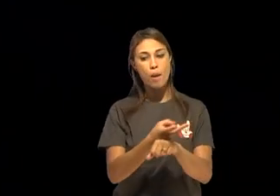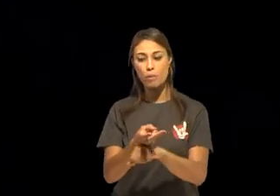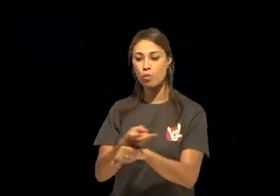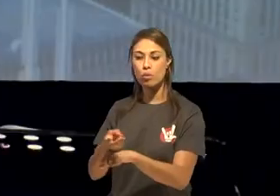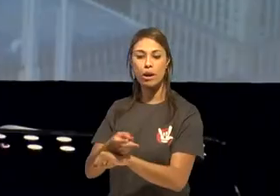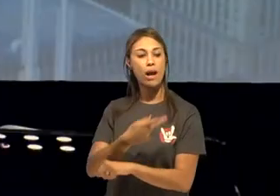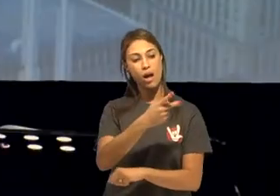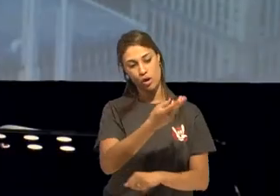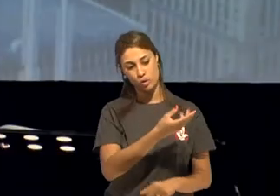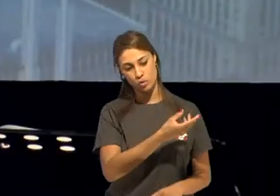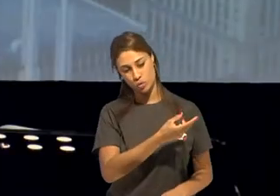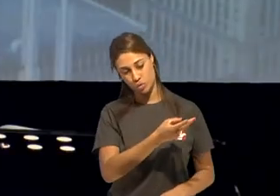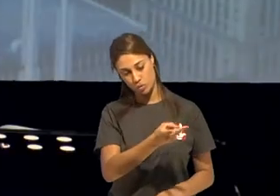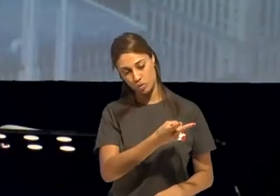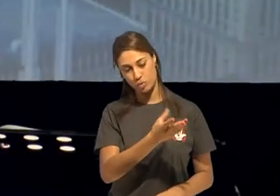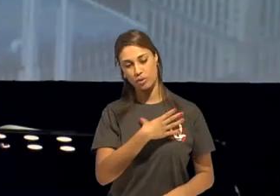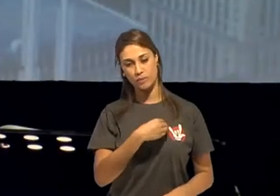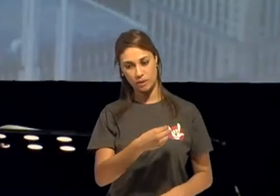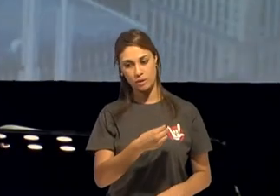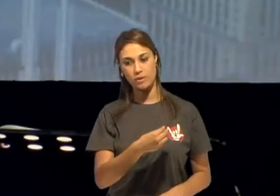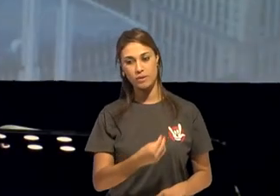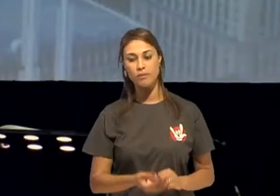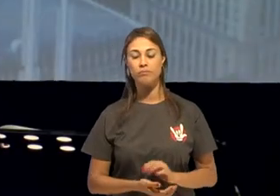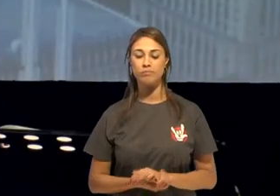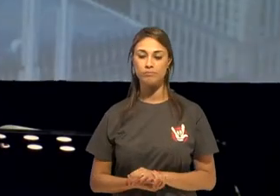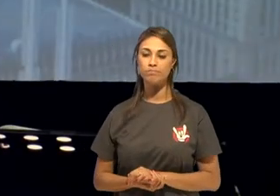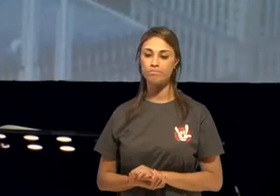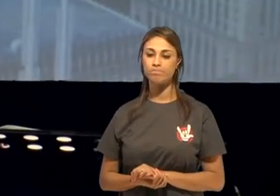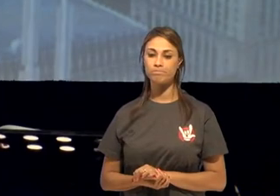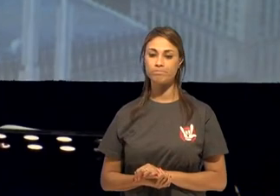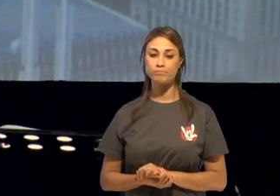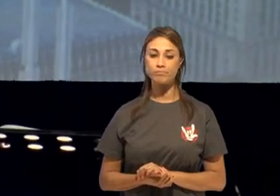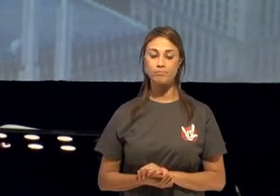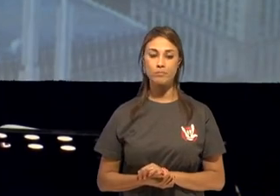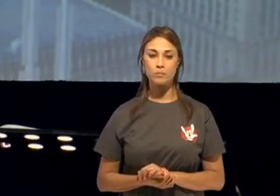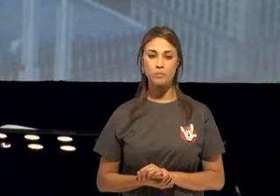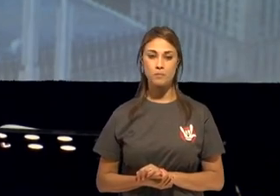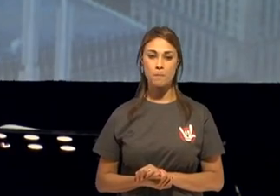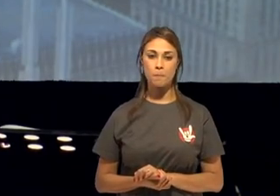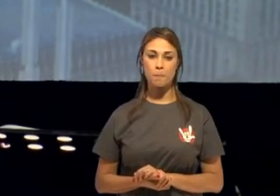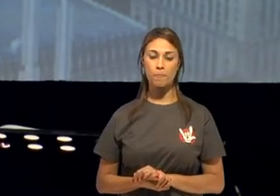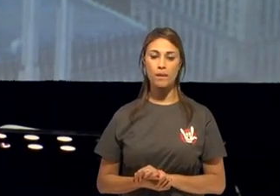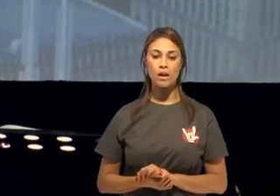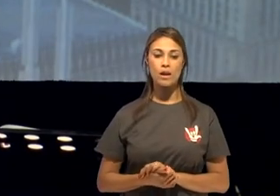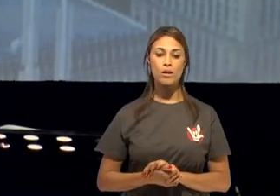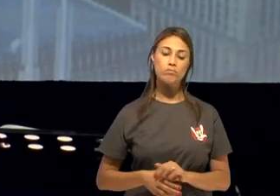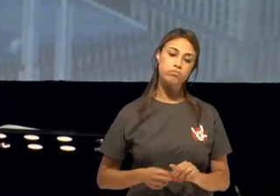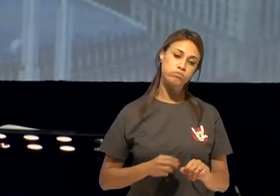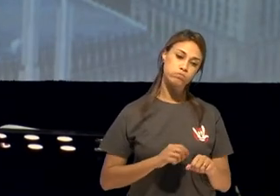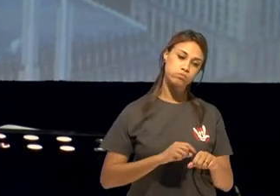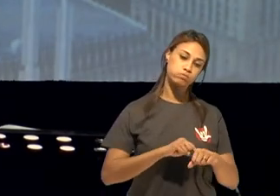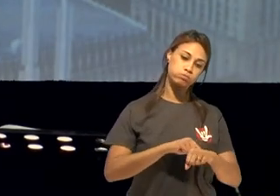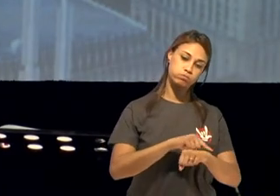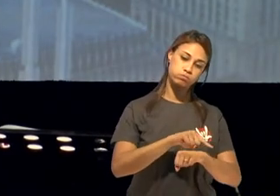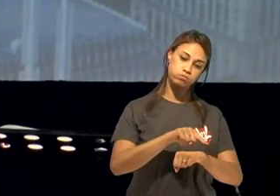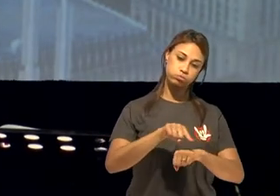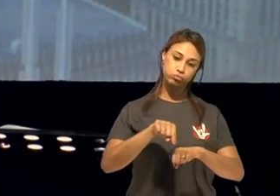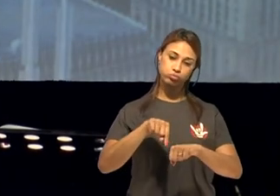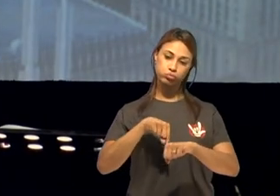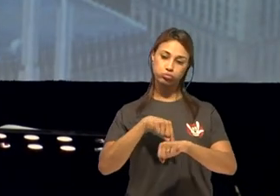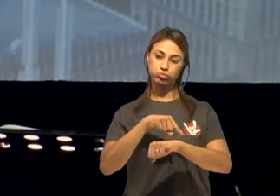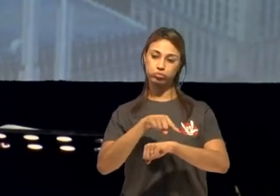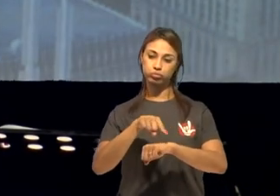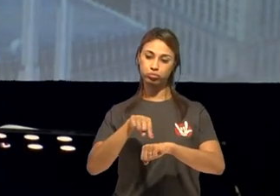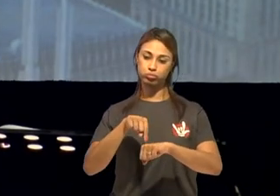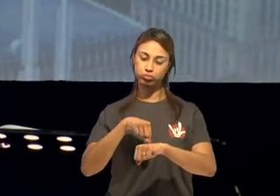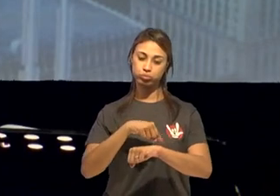Deus, e ali ele semeou uma amizade. Passado algum tempo, aquele homem, porque para semear é só